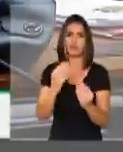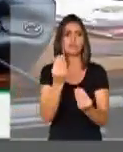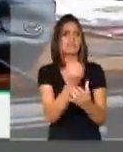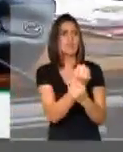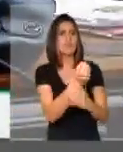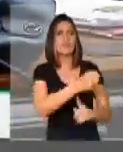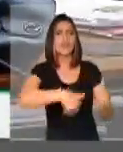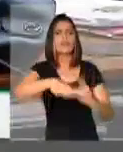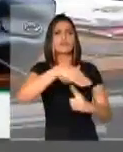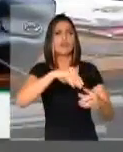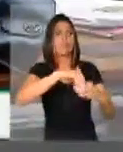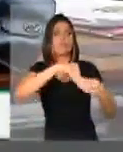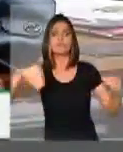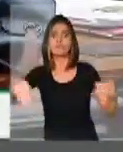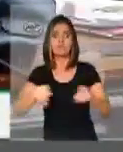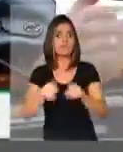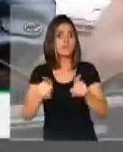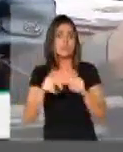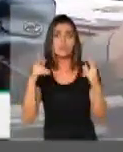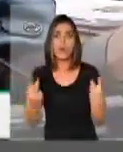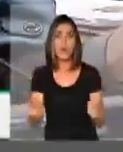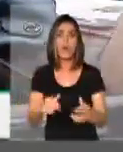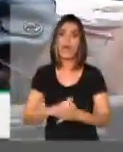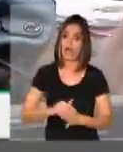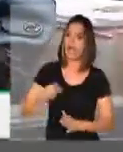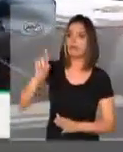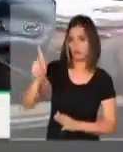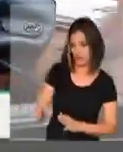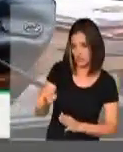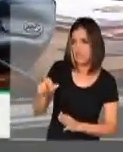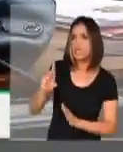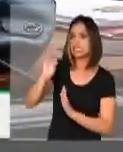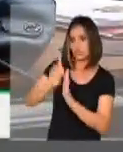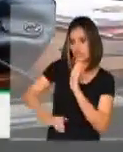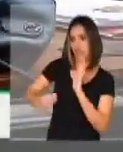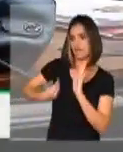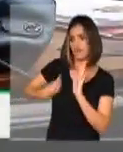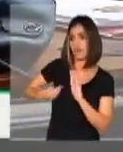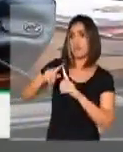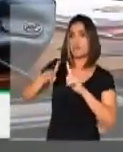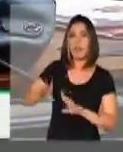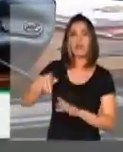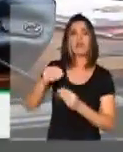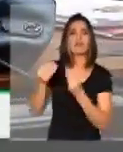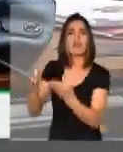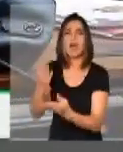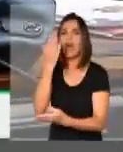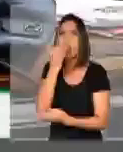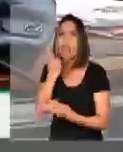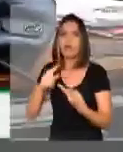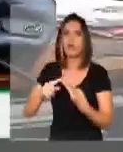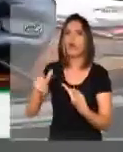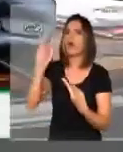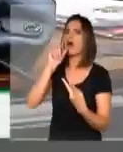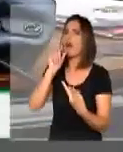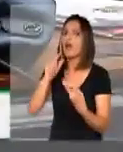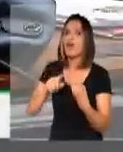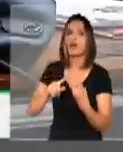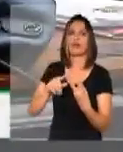Seguridade Social, porque é o mesmo que dizer que alguém tem direito à vida, mas tirar dele o alimento, a água e, quem sabe, o